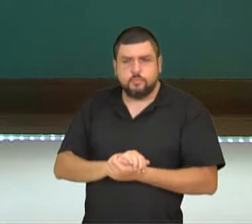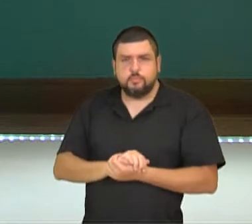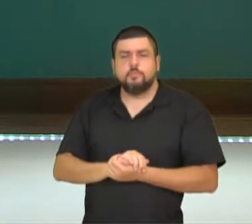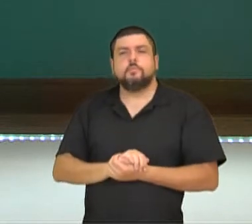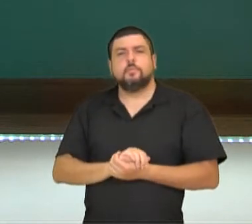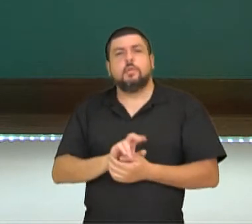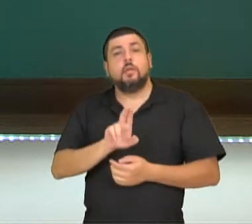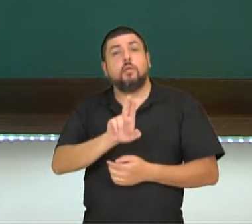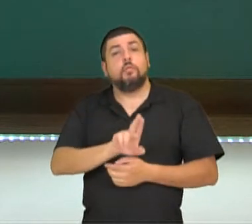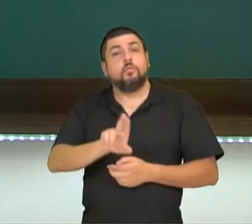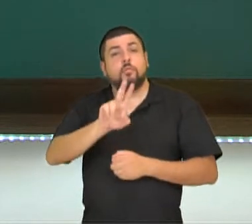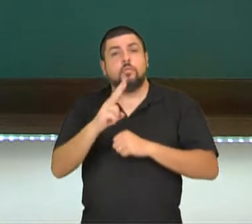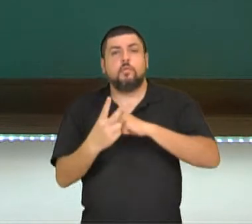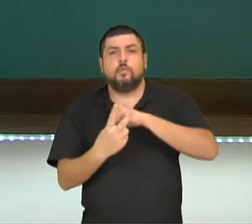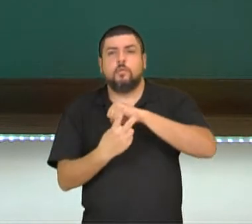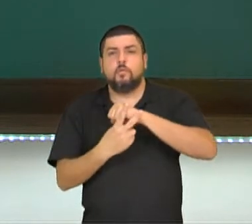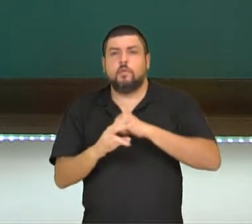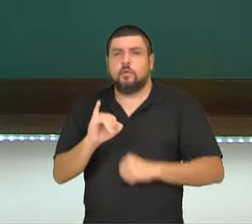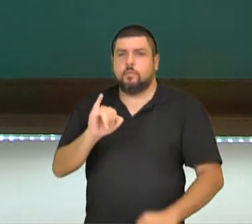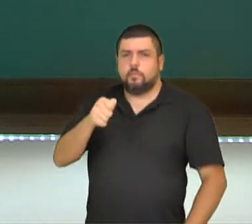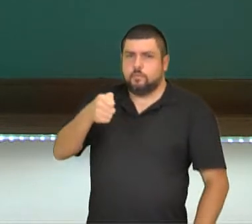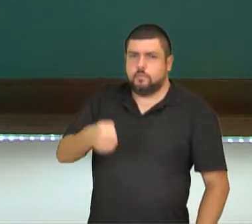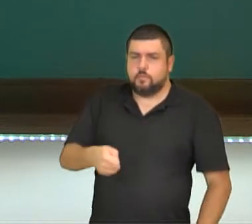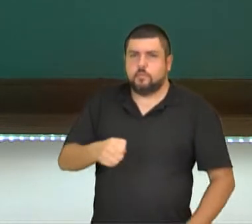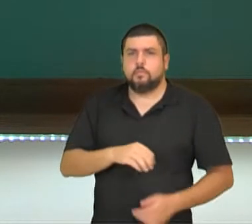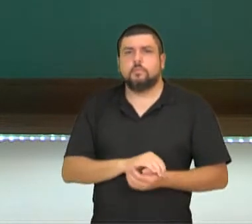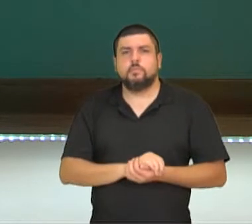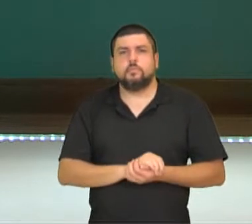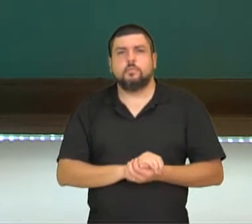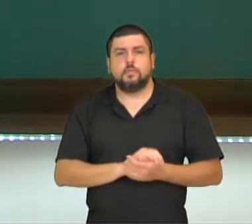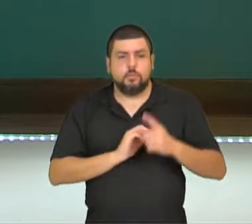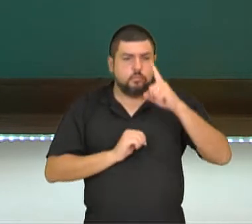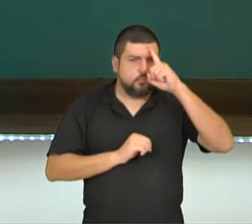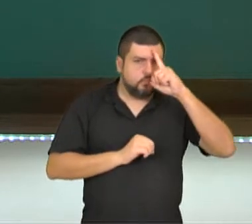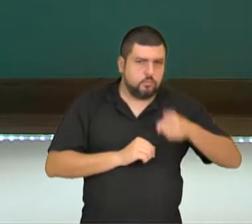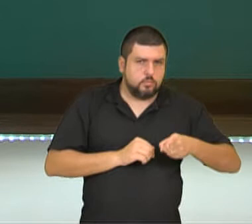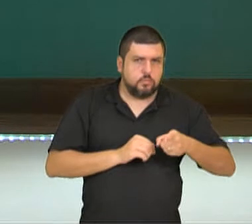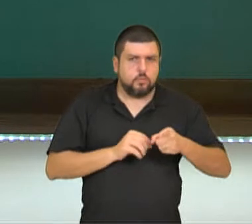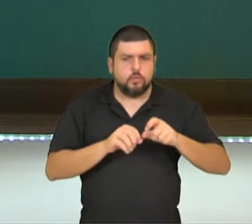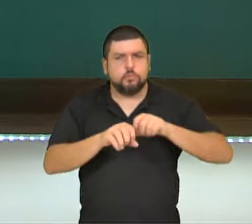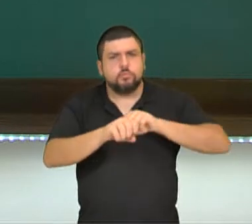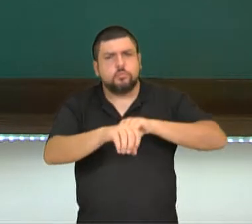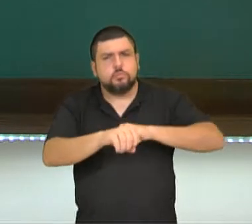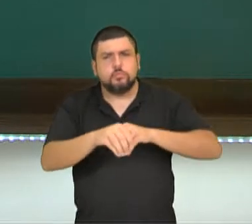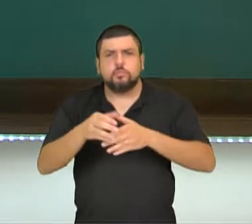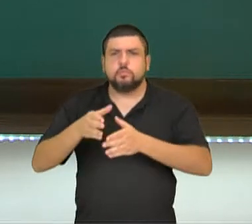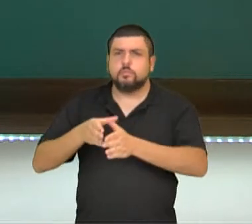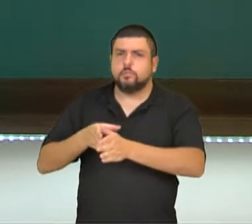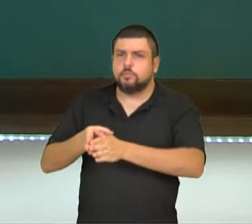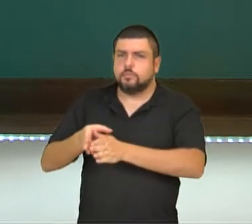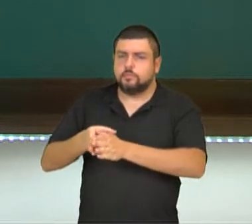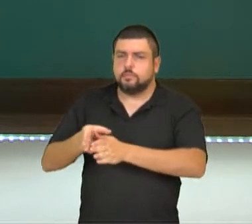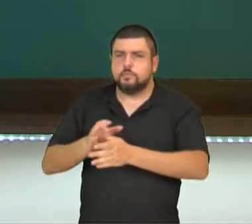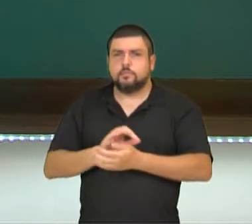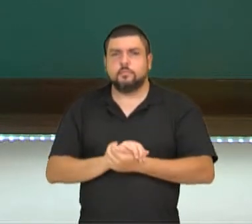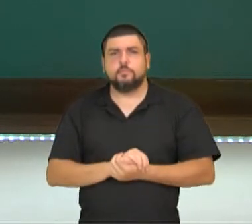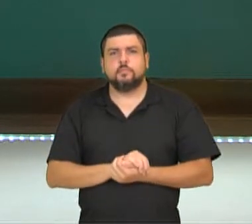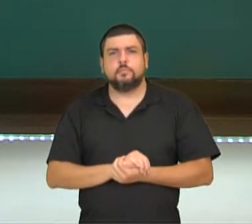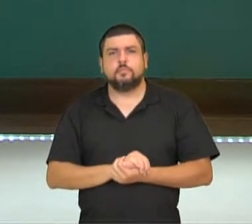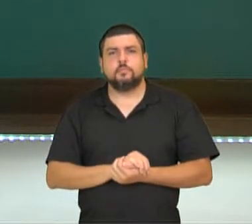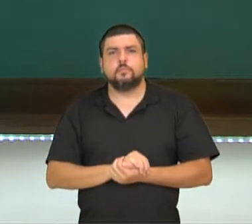modo imperativo. Ordens, instruções, conselhos. E agora nós vamos entender